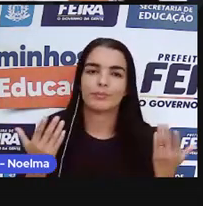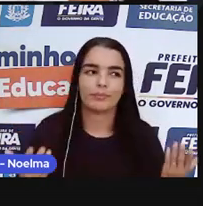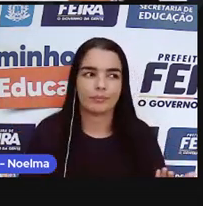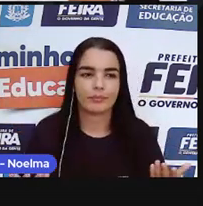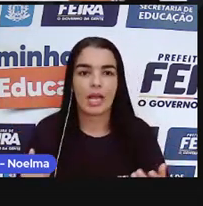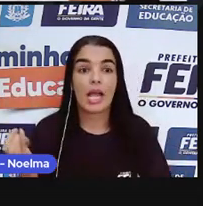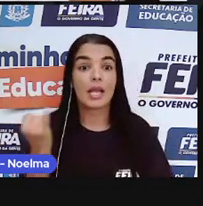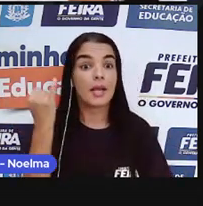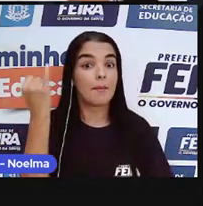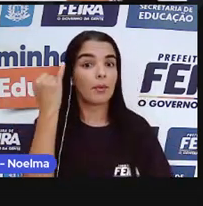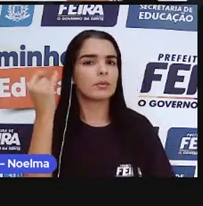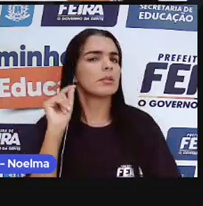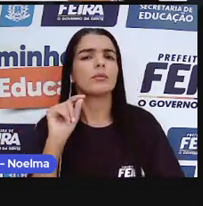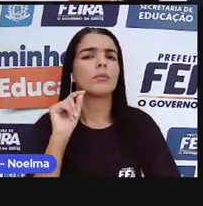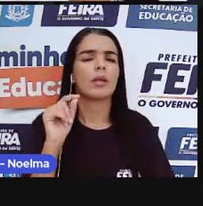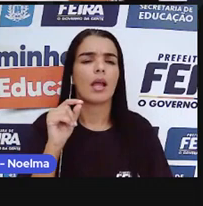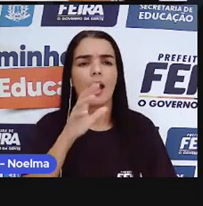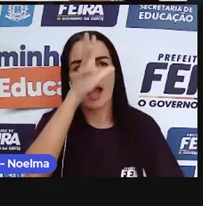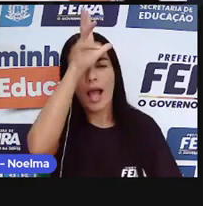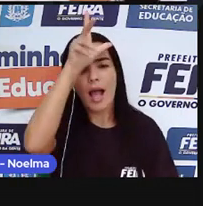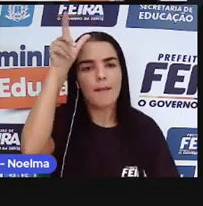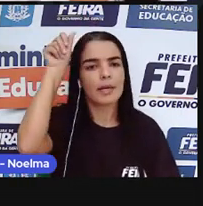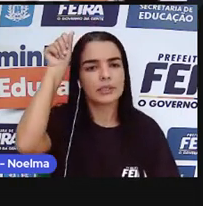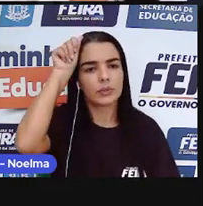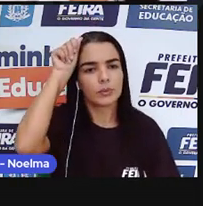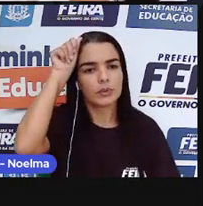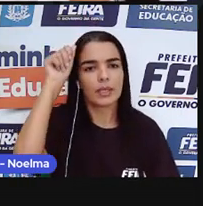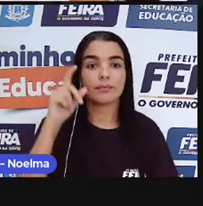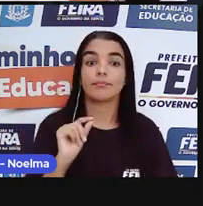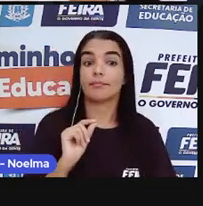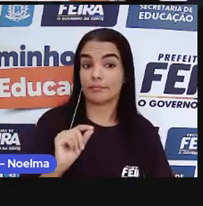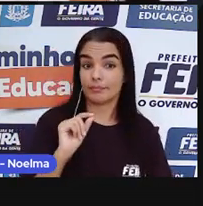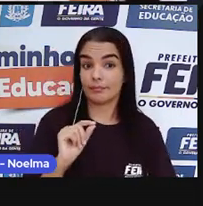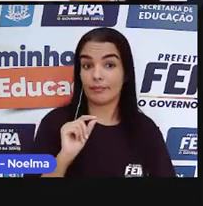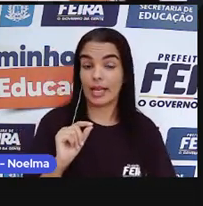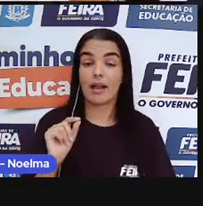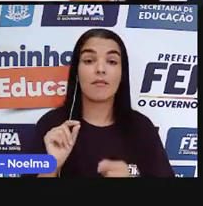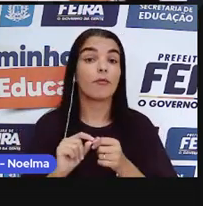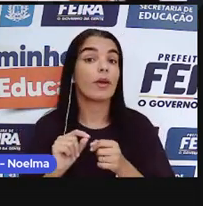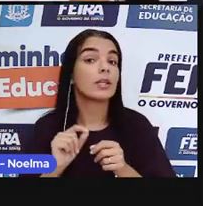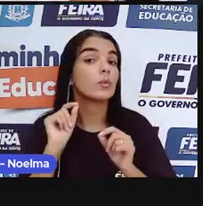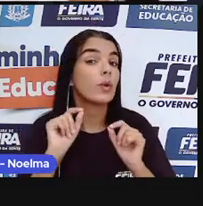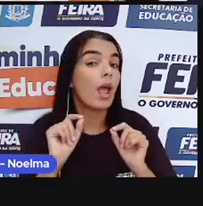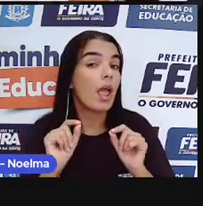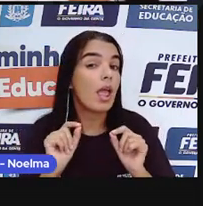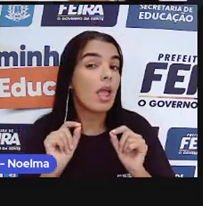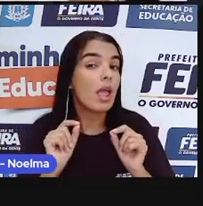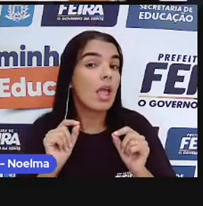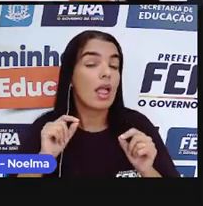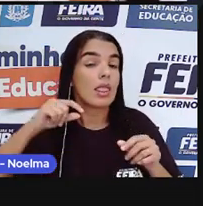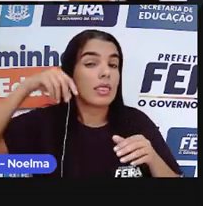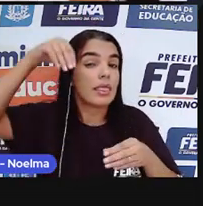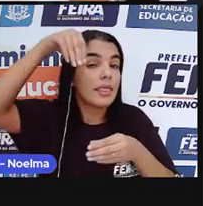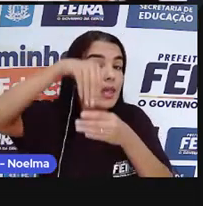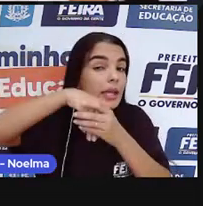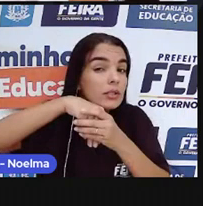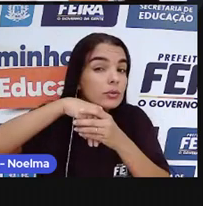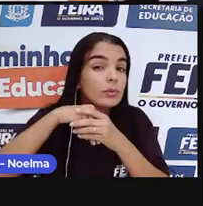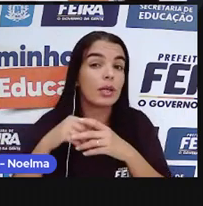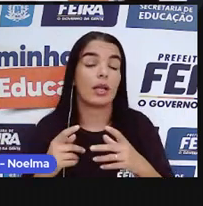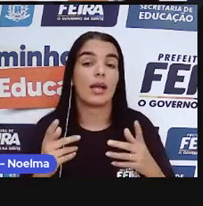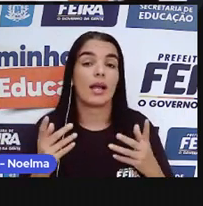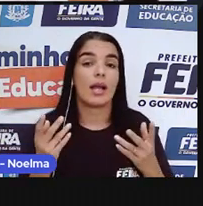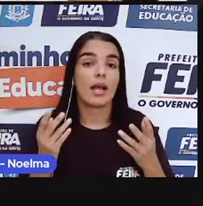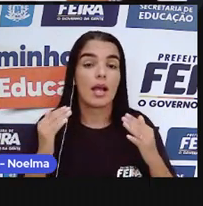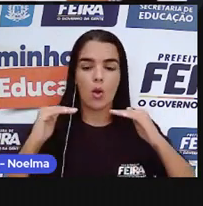Importância da Amazônia. Por que que a Amazônia é importante? Ela atua na regulação climática, tendo influência direta sobre